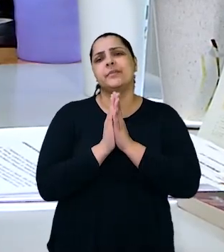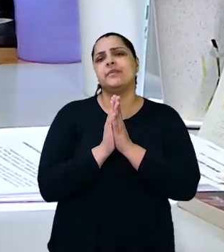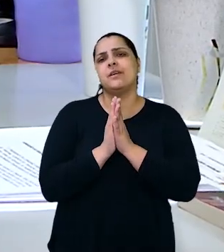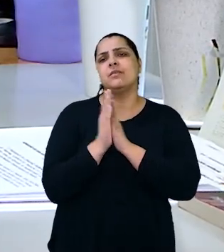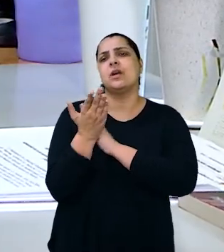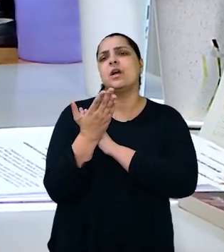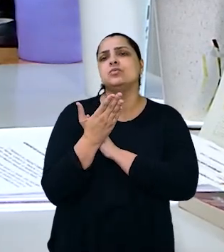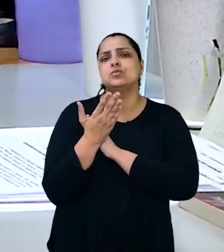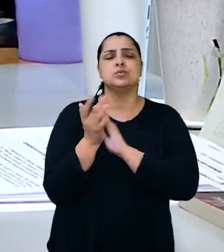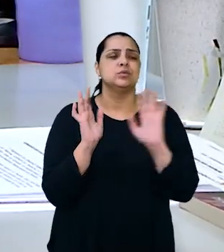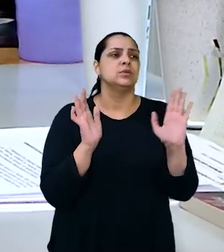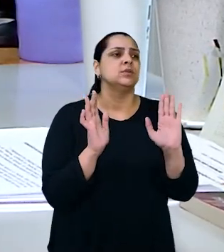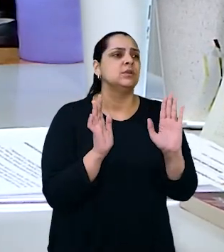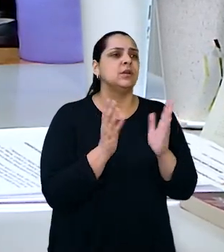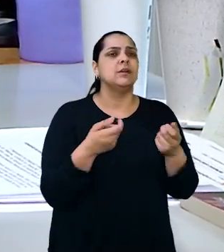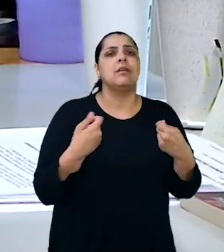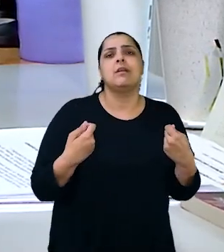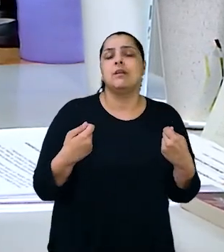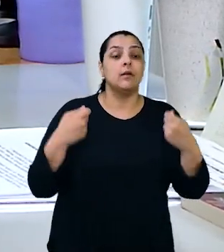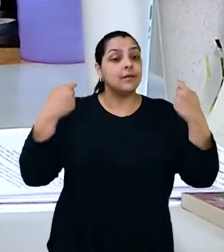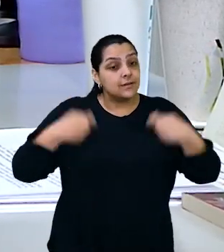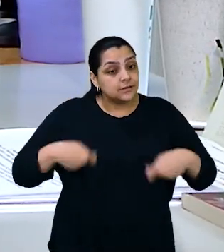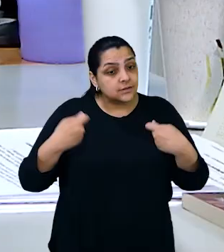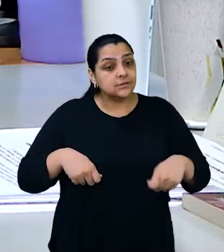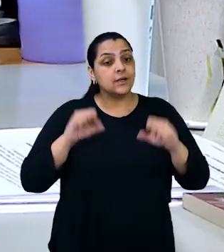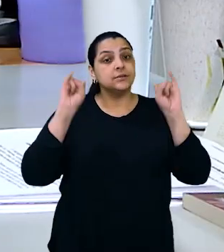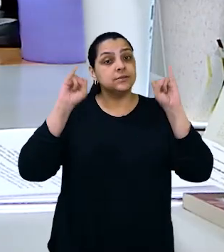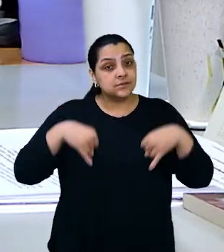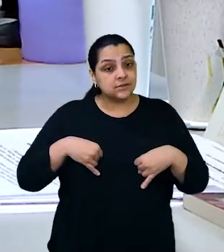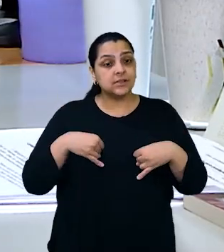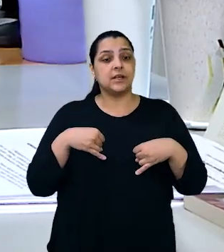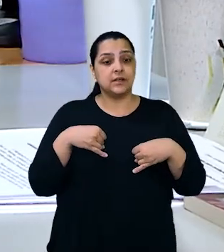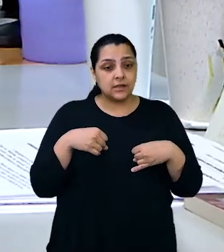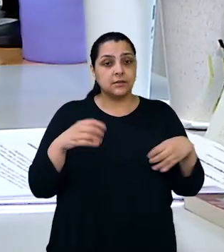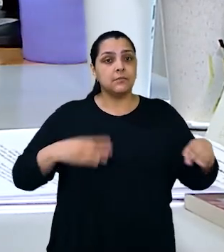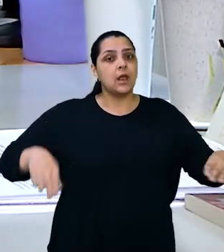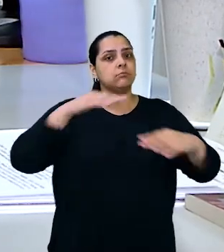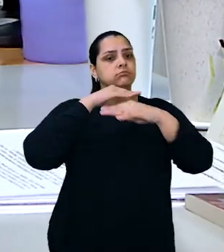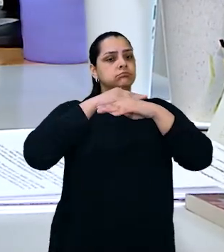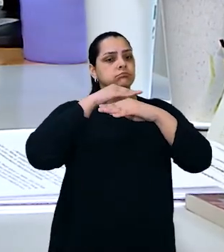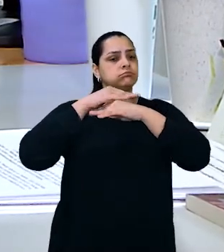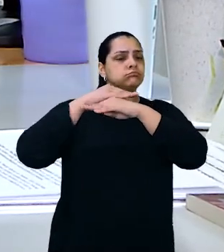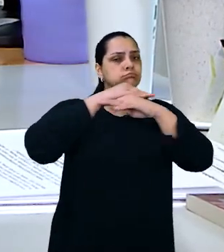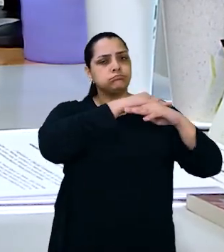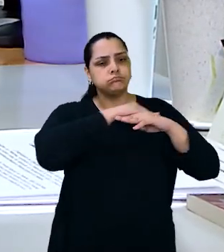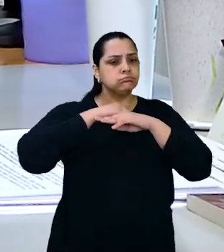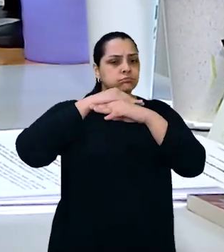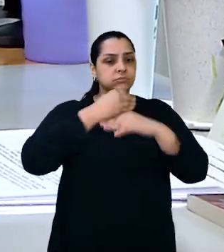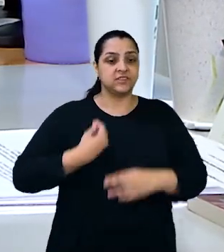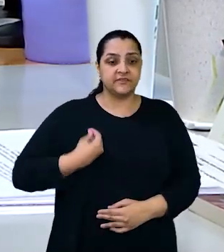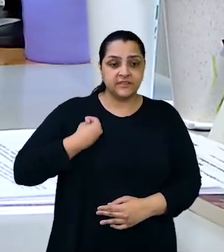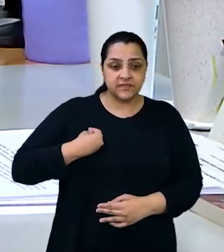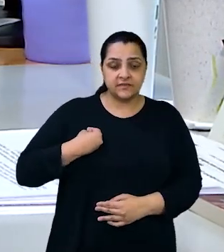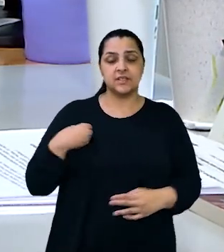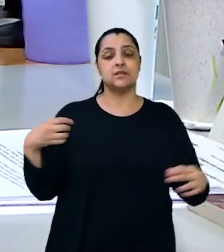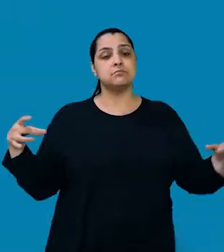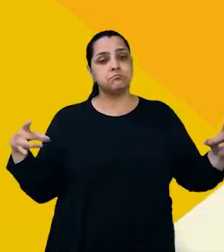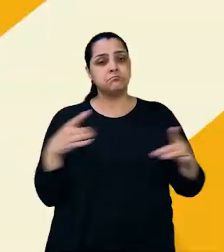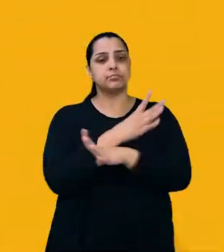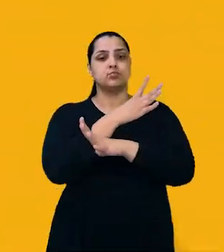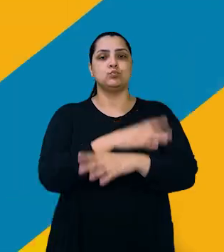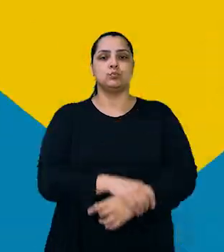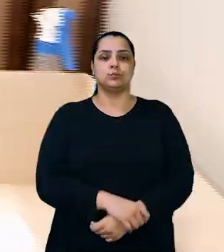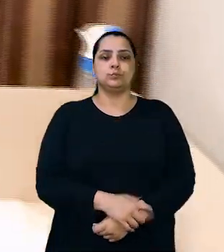ela é uma necessidade para uma equidade, para que todos possam viver de uma forma